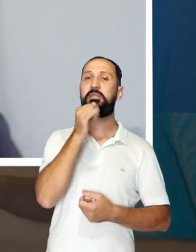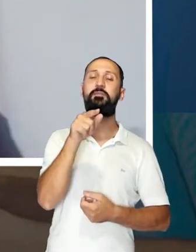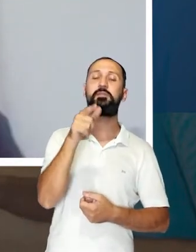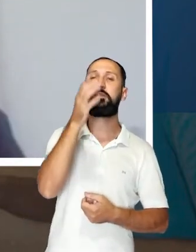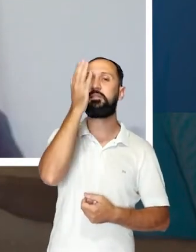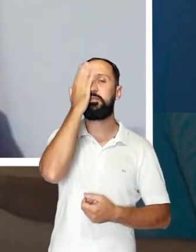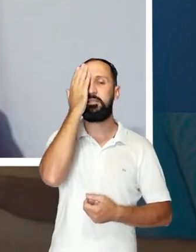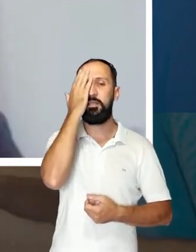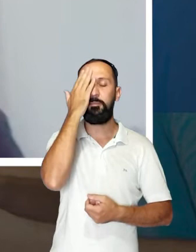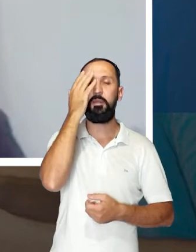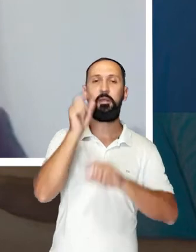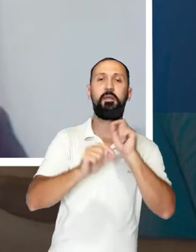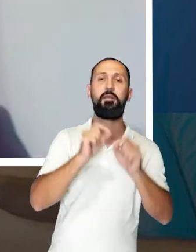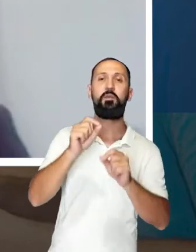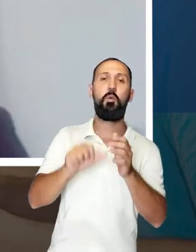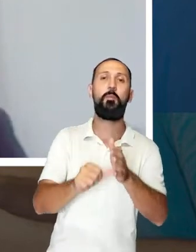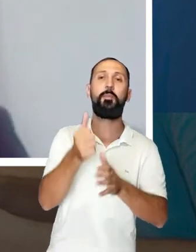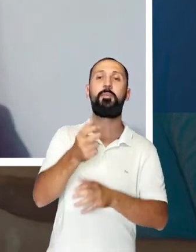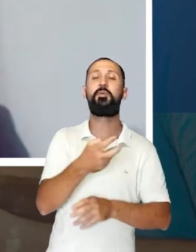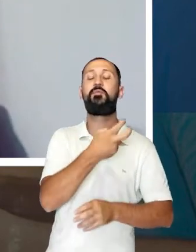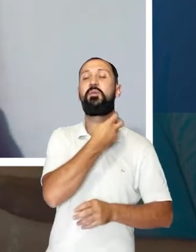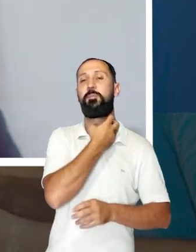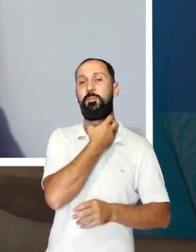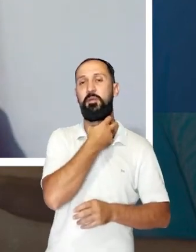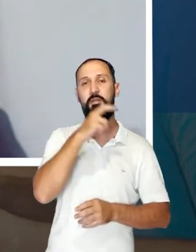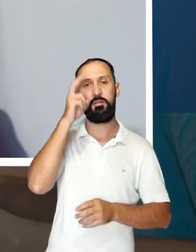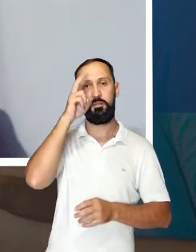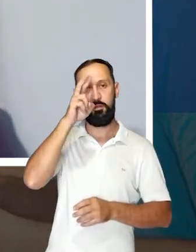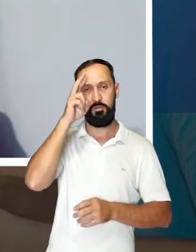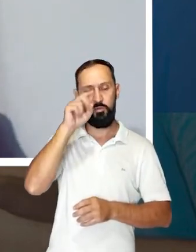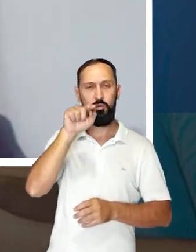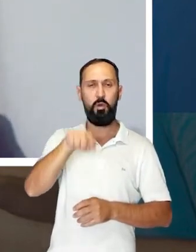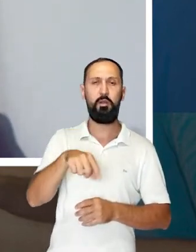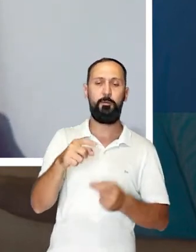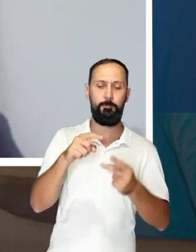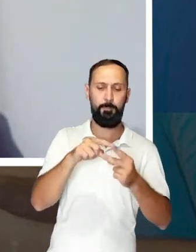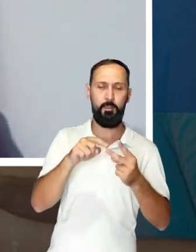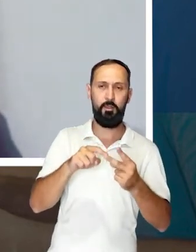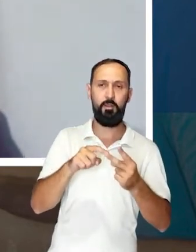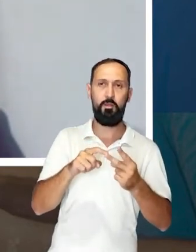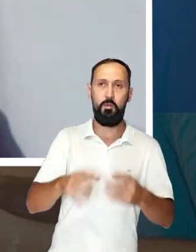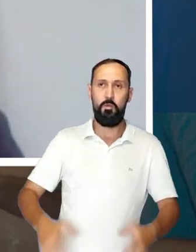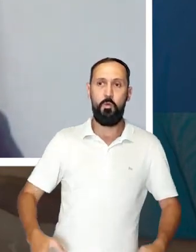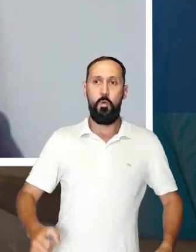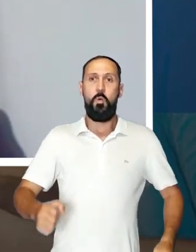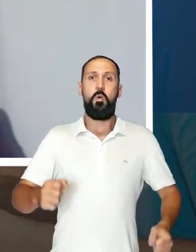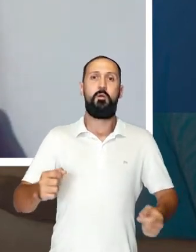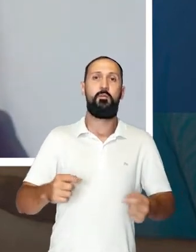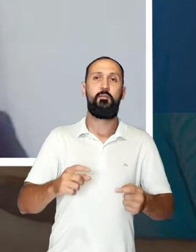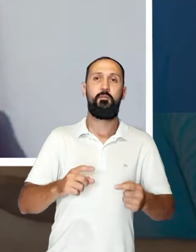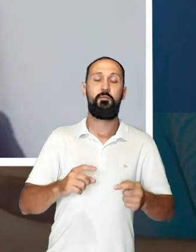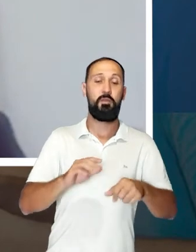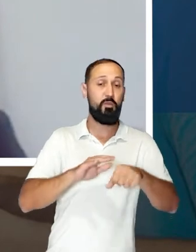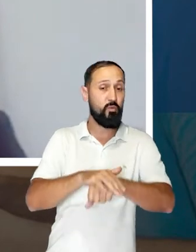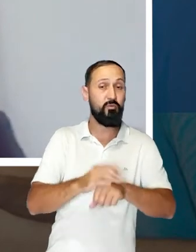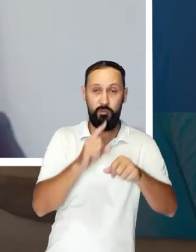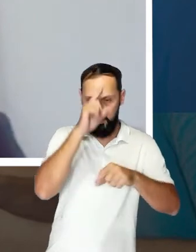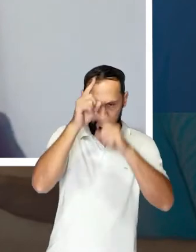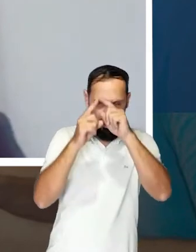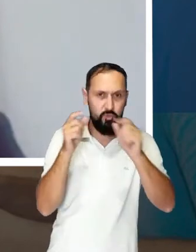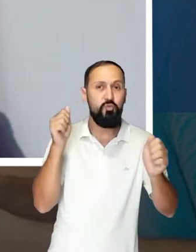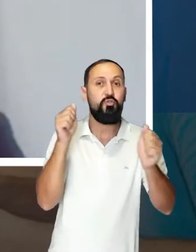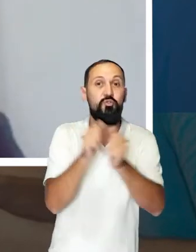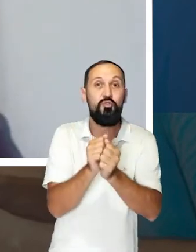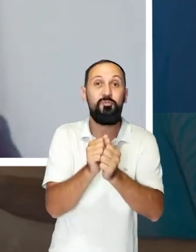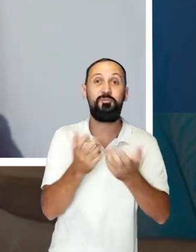Tem, por exemplo, você sabia que o primeiro vampiro da história literária e o Frankenstein foram criados na mesma